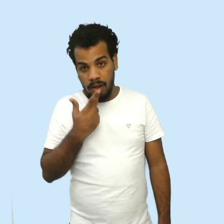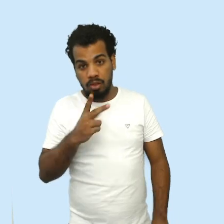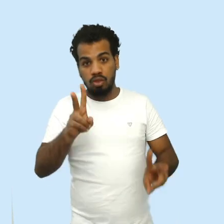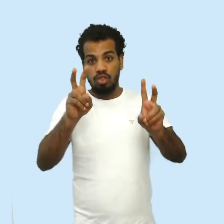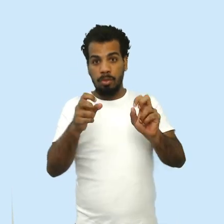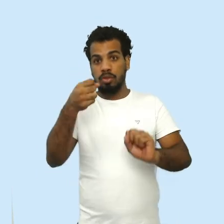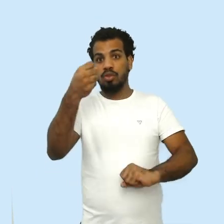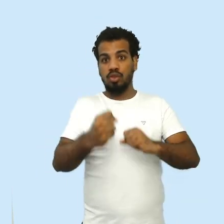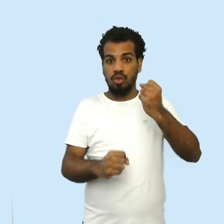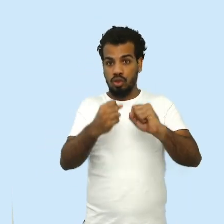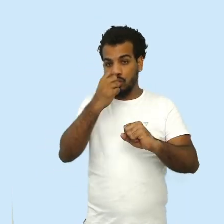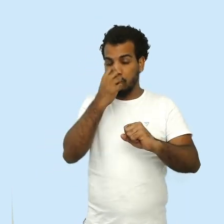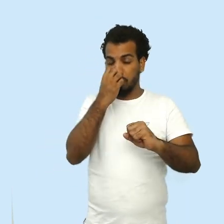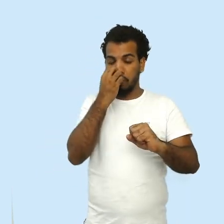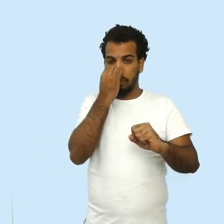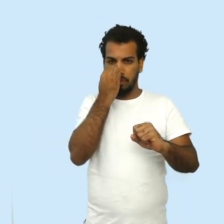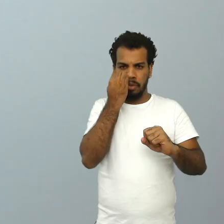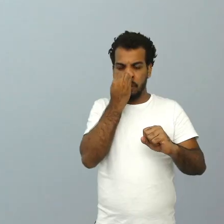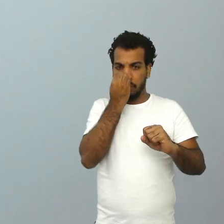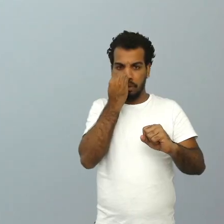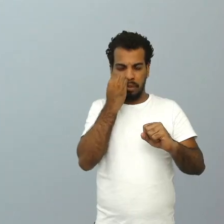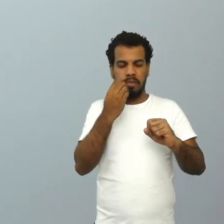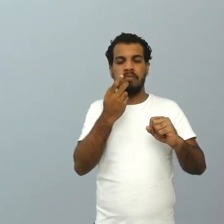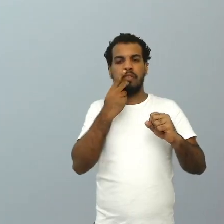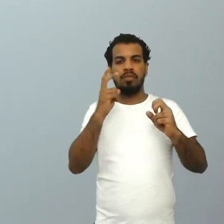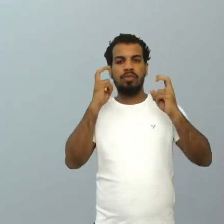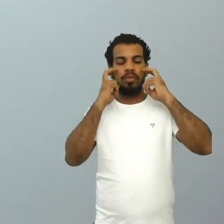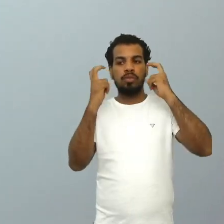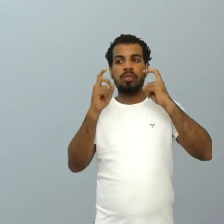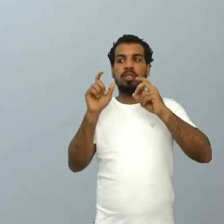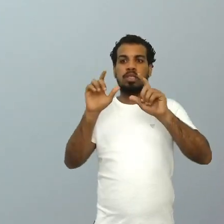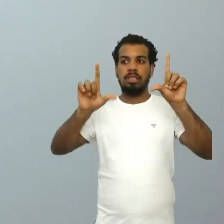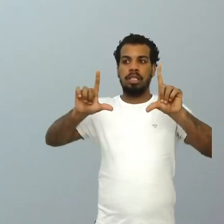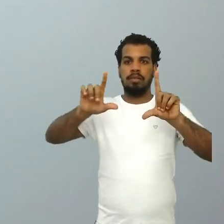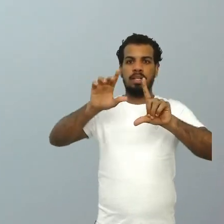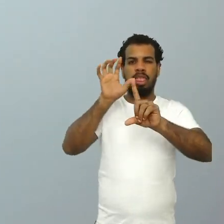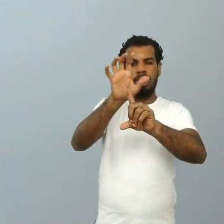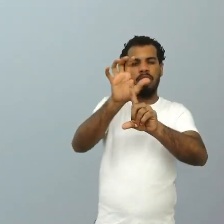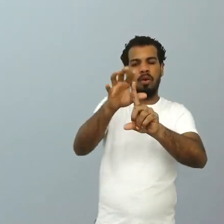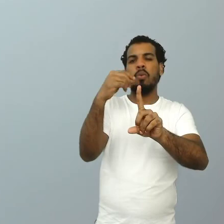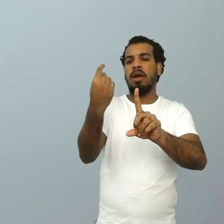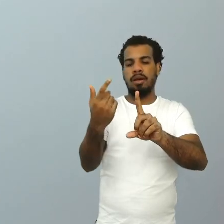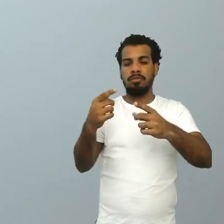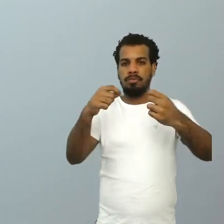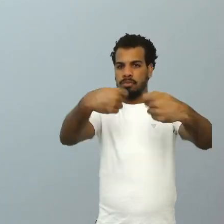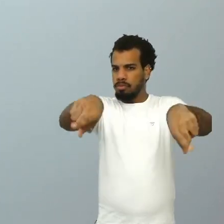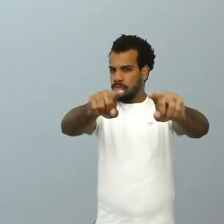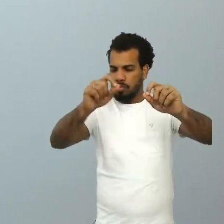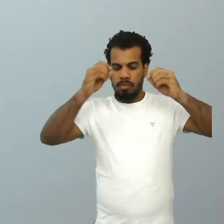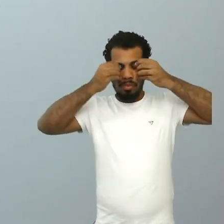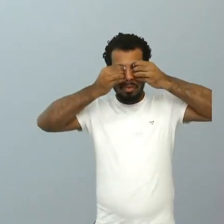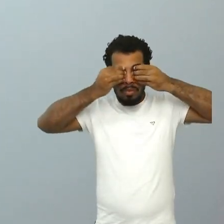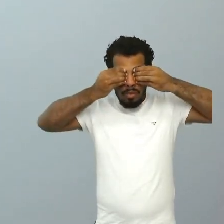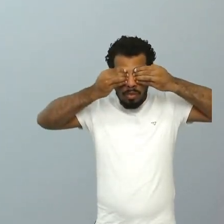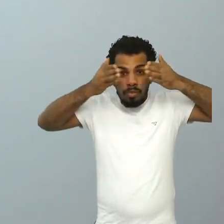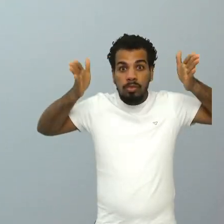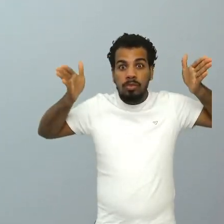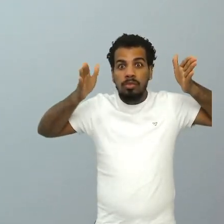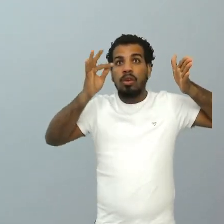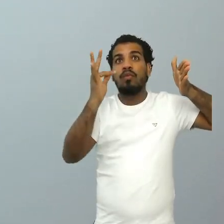indústria cultural, a gente precisa falar mais sobre as intenções da TV e a gente precisa abrir os nossos olhos para o nosso